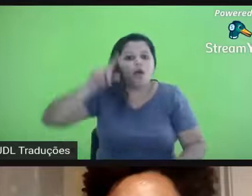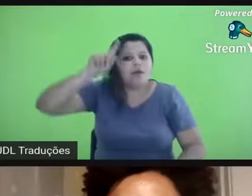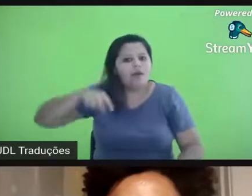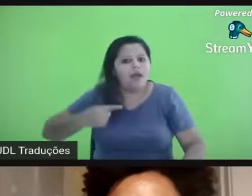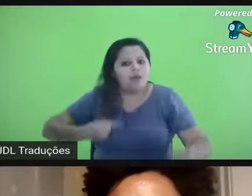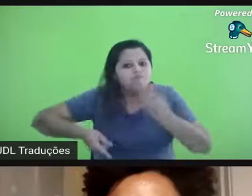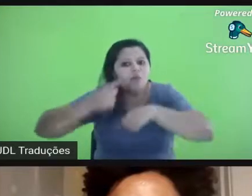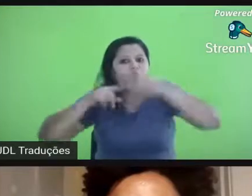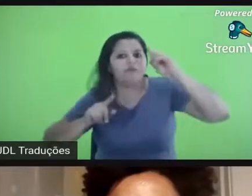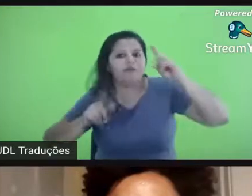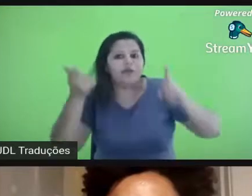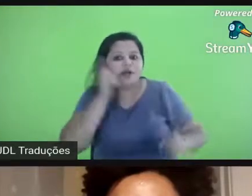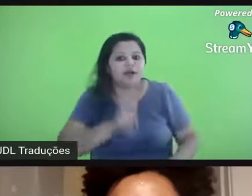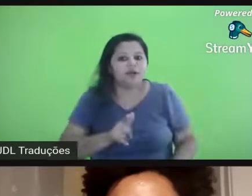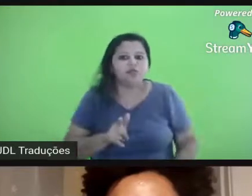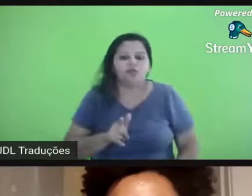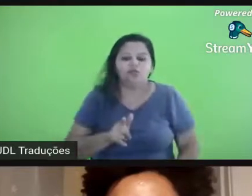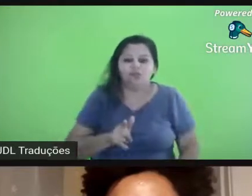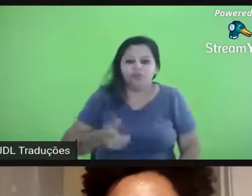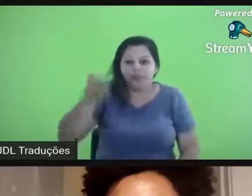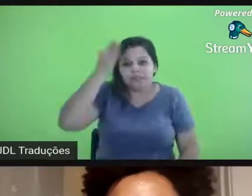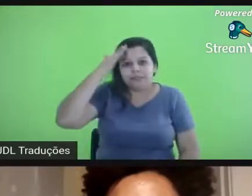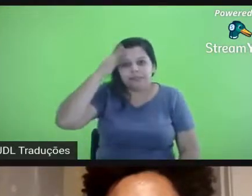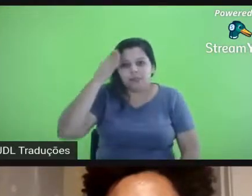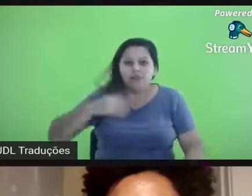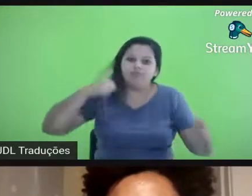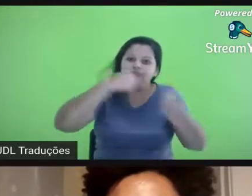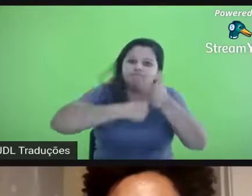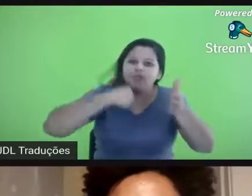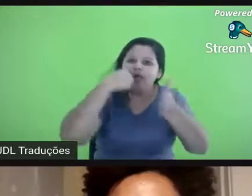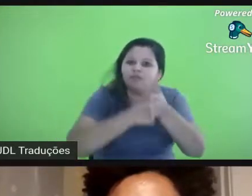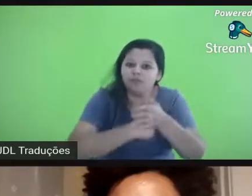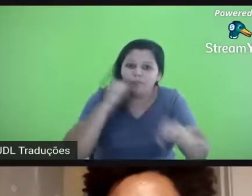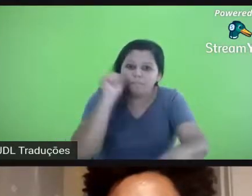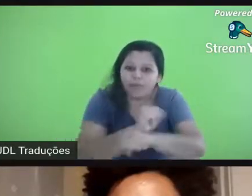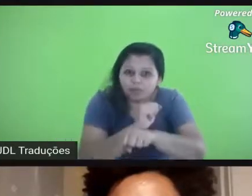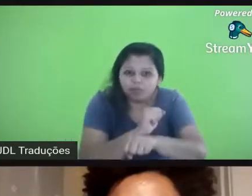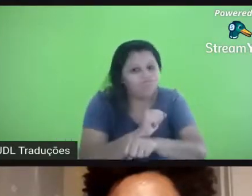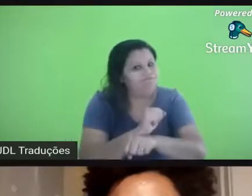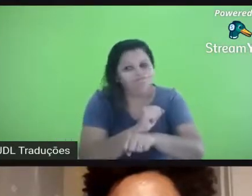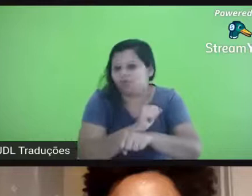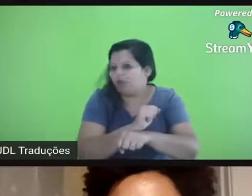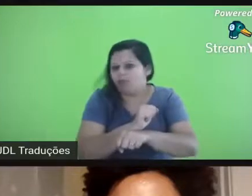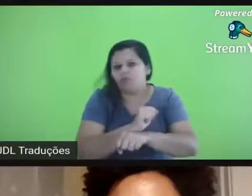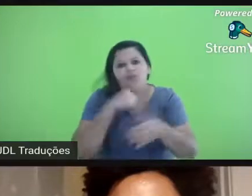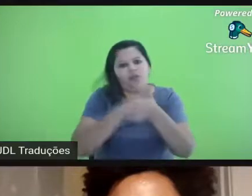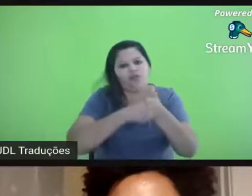tempo sabendo que as lutas, elas não cessaram, né, elas aí.